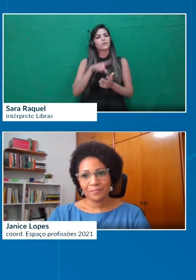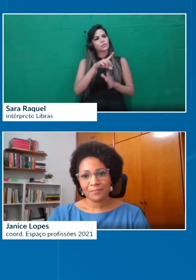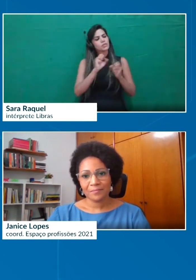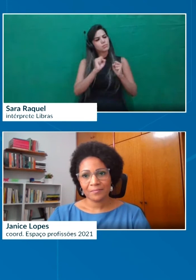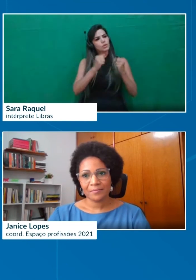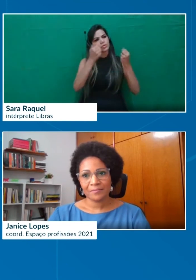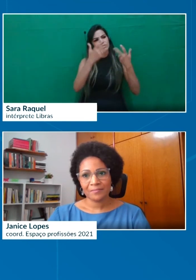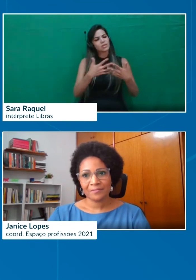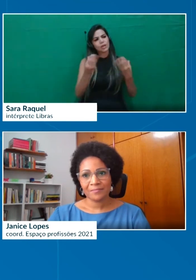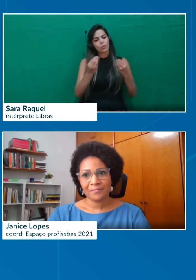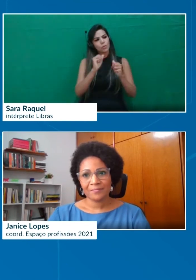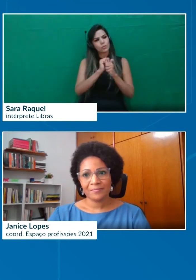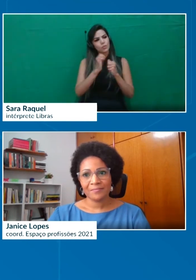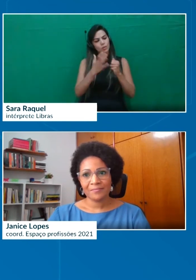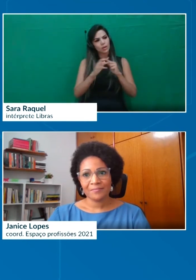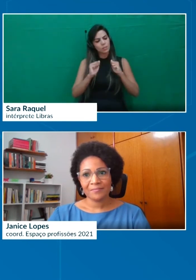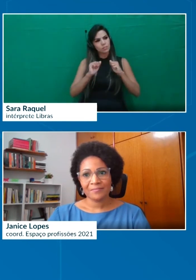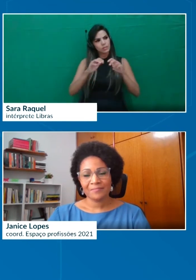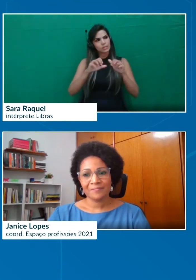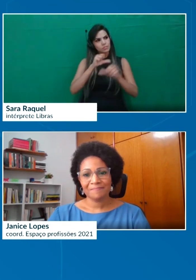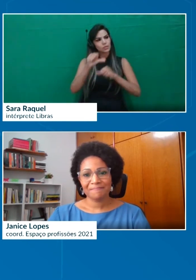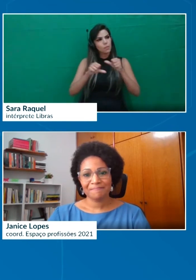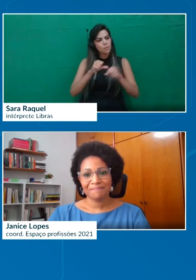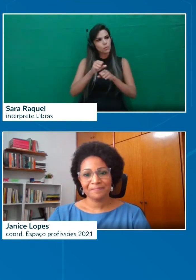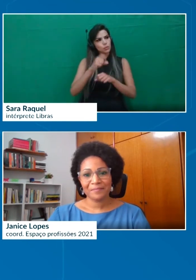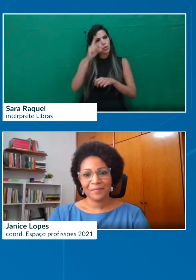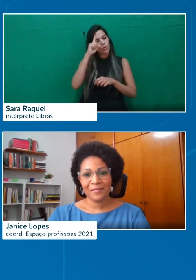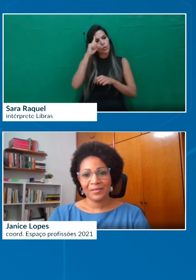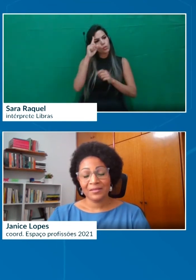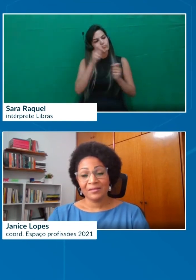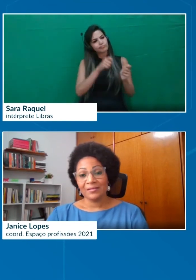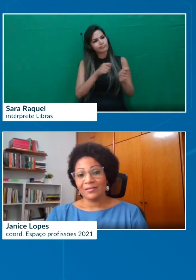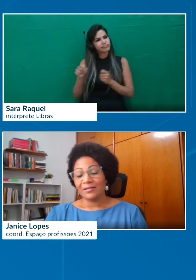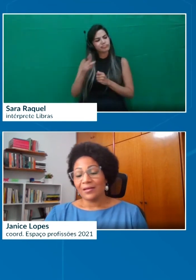pandemia alterou aí a rotina da universidade.